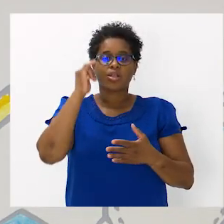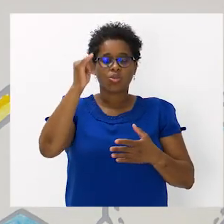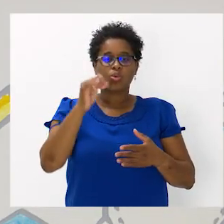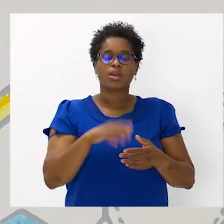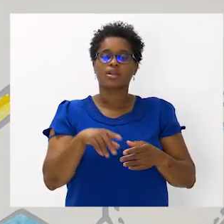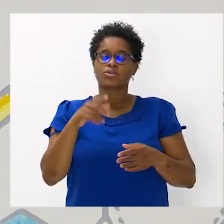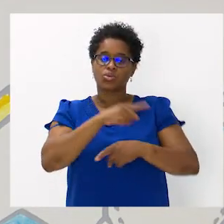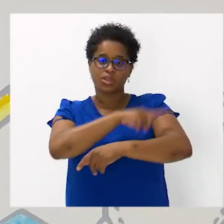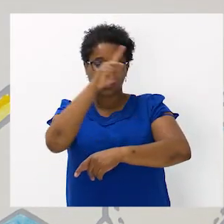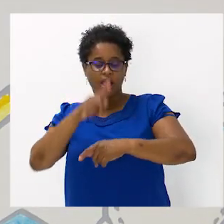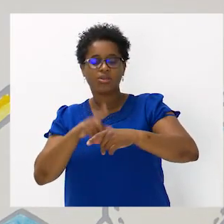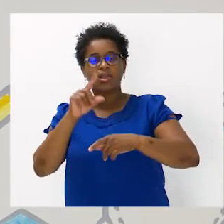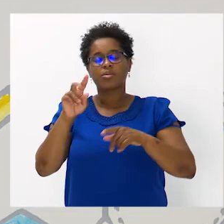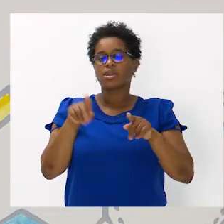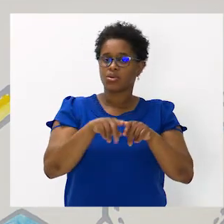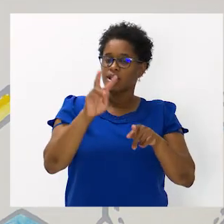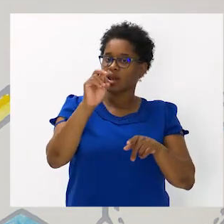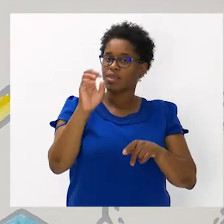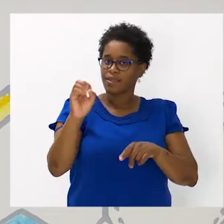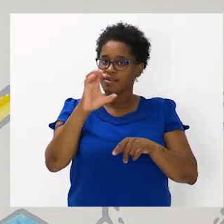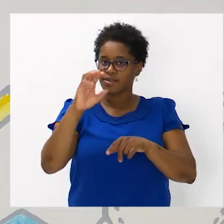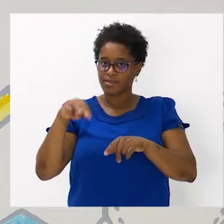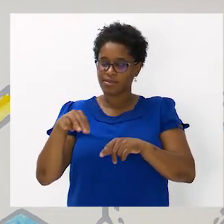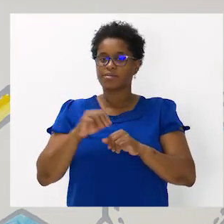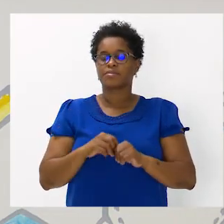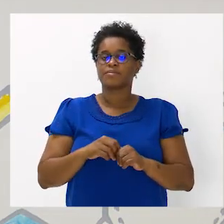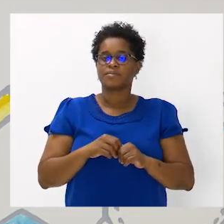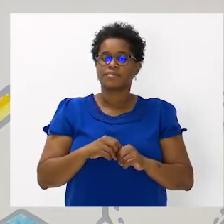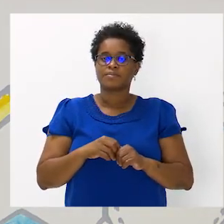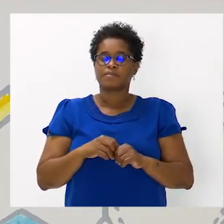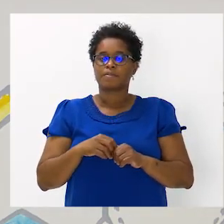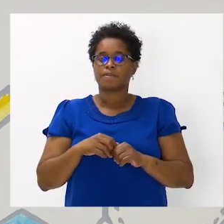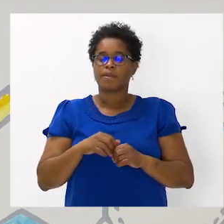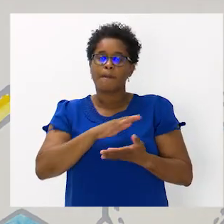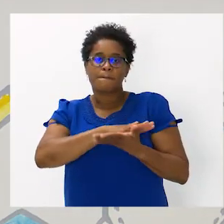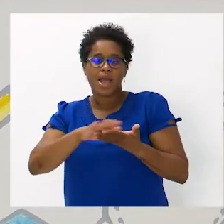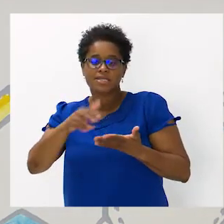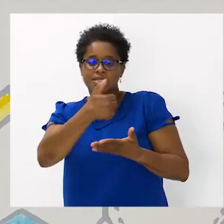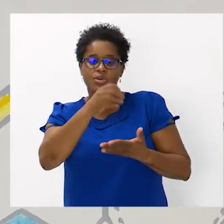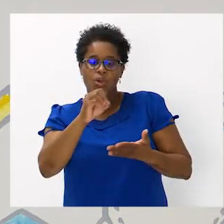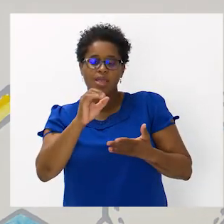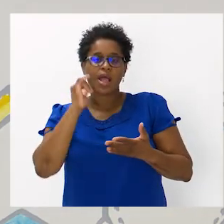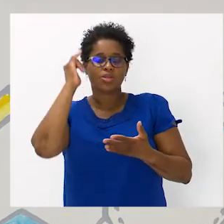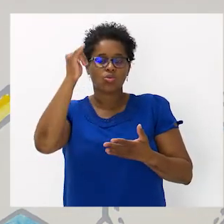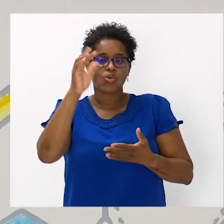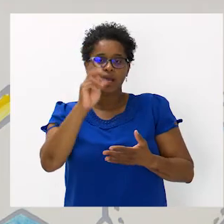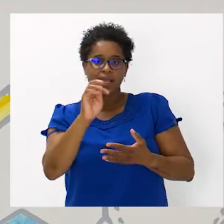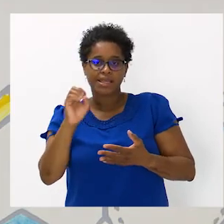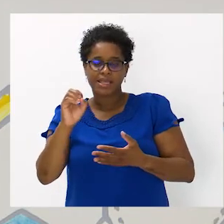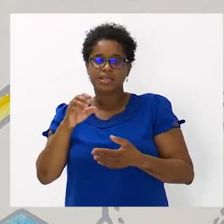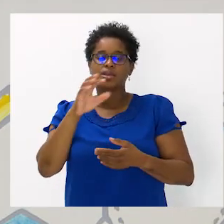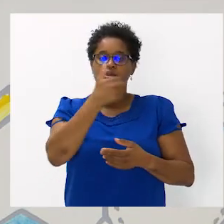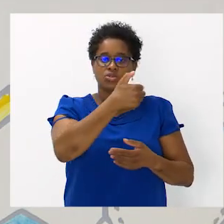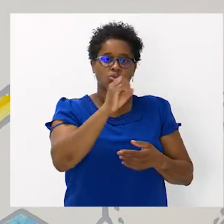a altura do triângulo também é 30 centímetros. Então, base 50, altura